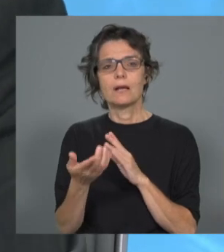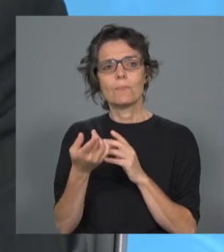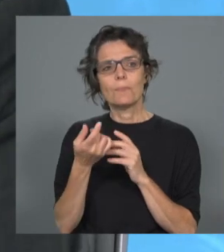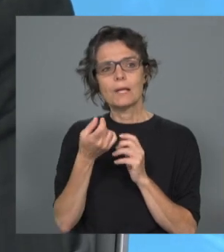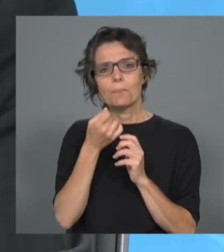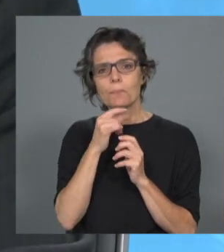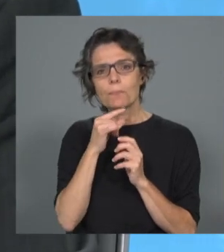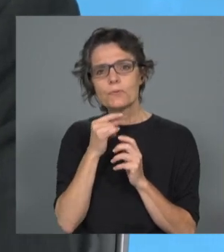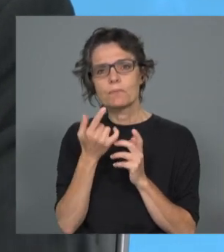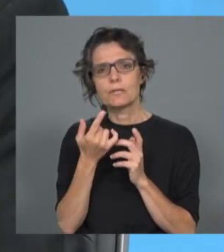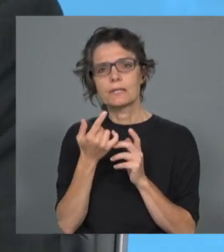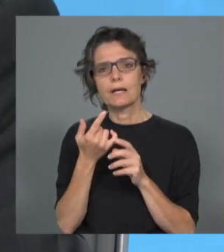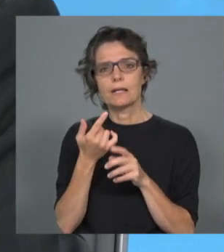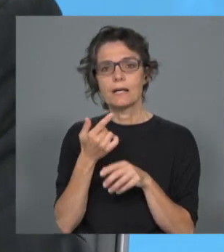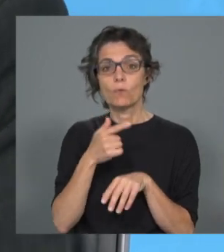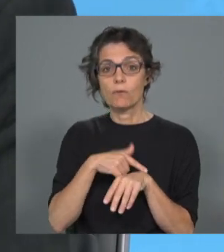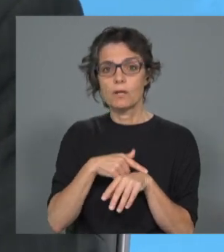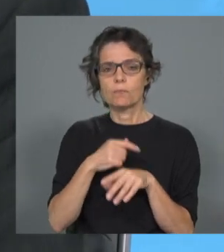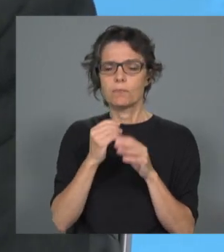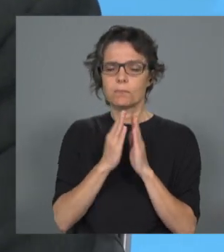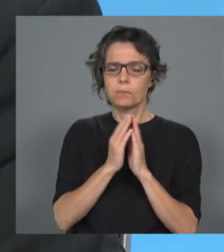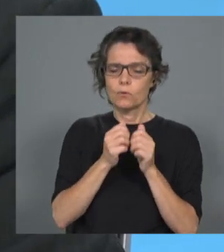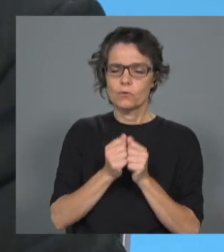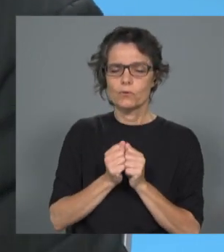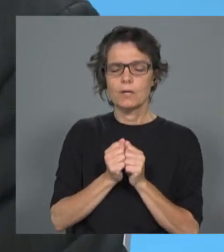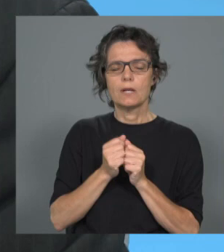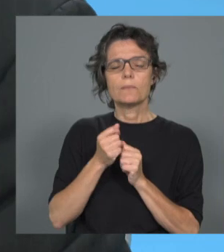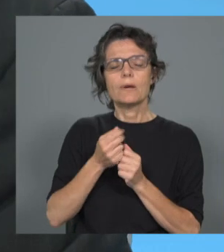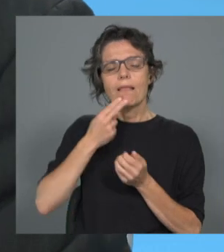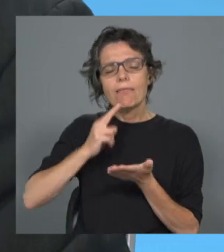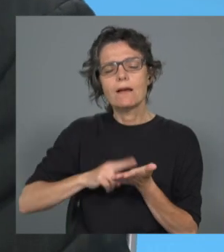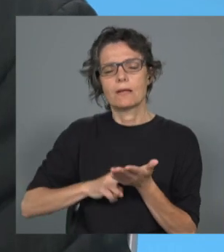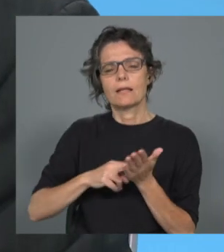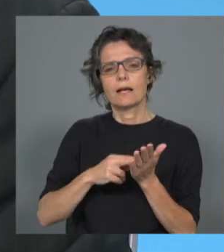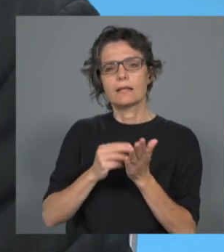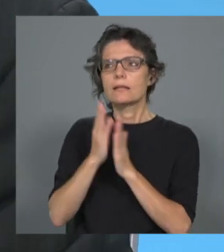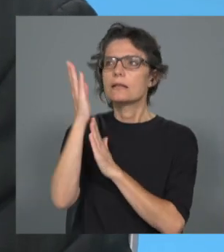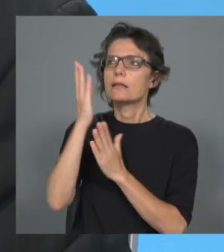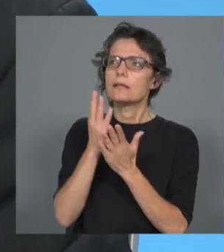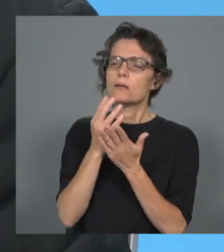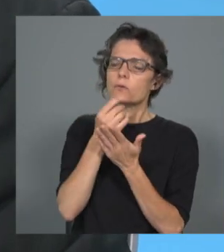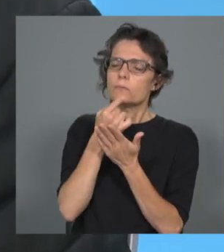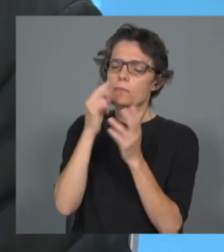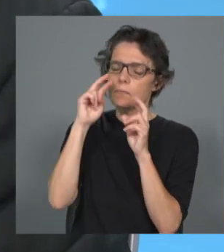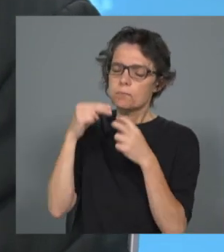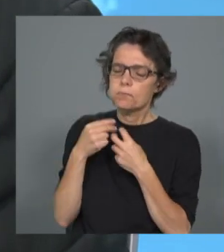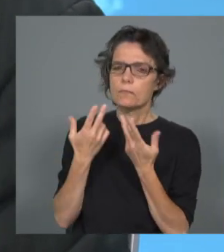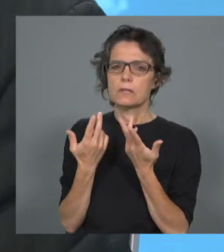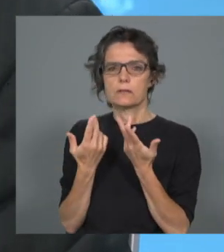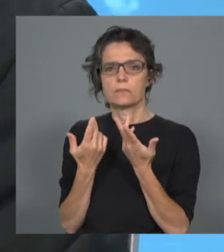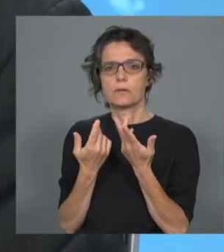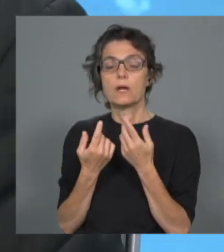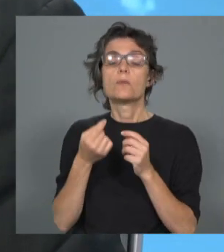realmente de escuta de Deus, um tempo de oração. Dou um exemplo muito pequeno, mas que julgo que é importante. Nós temos nas